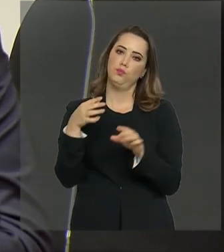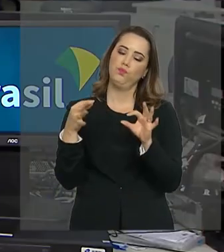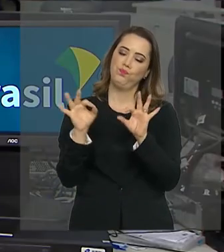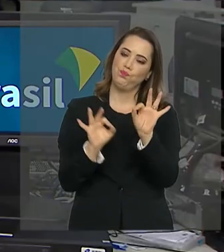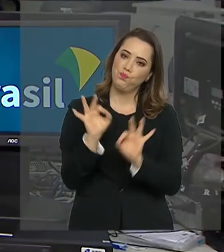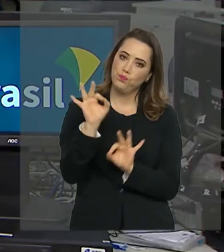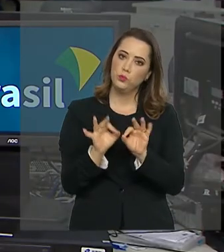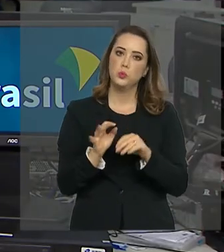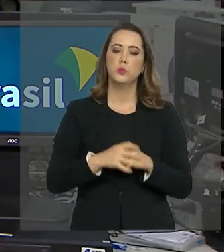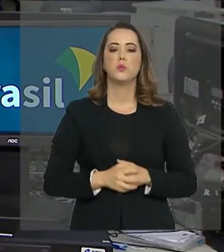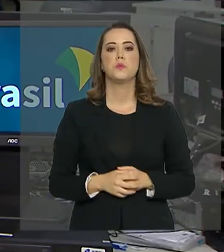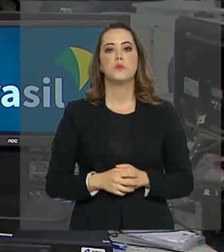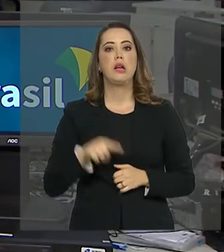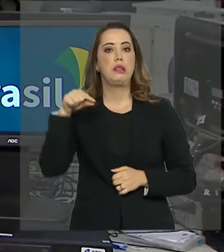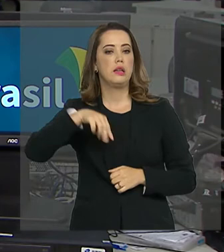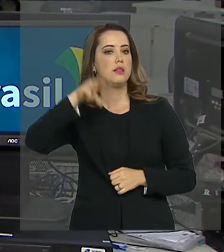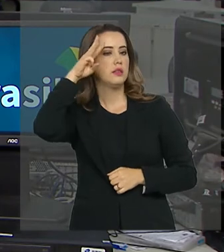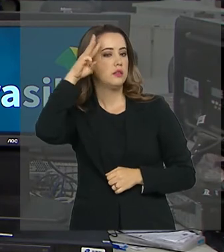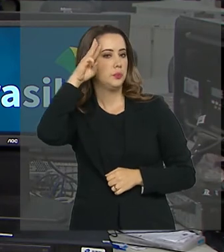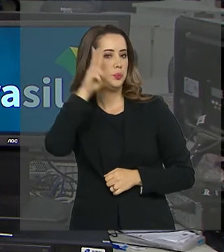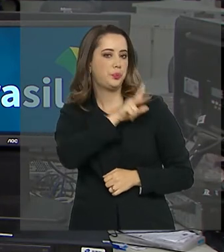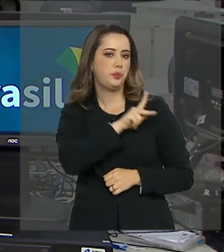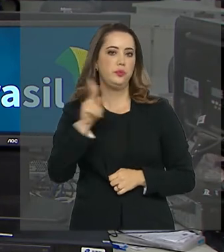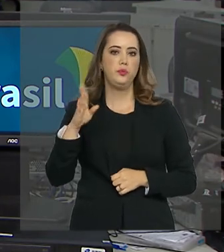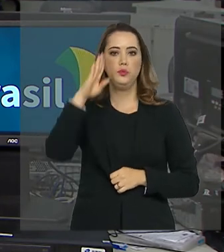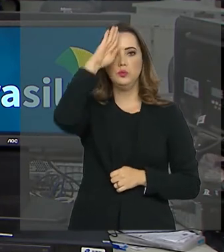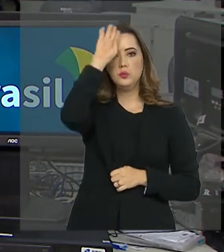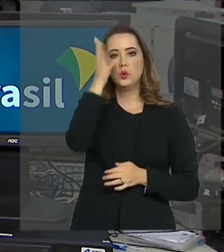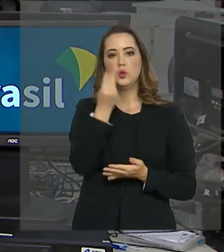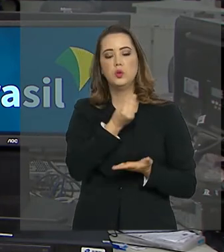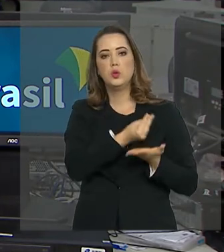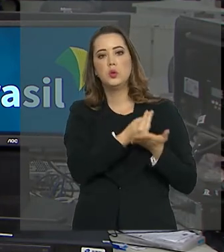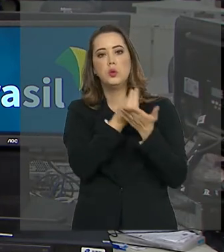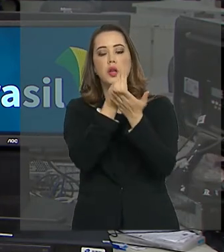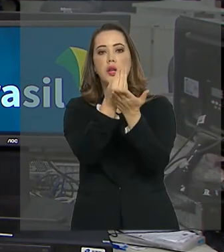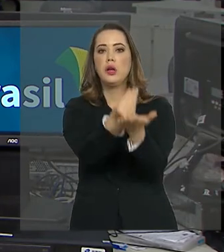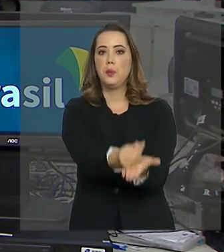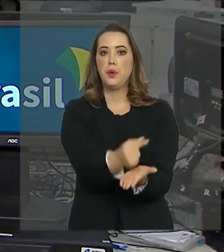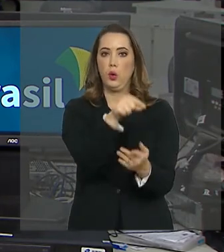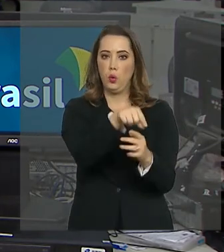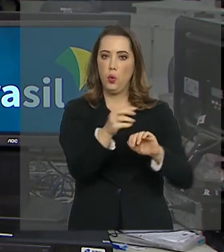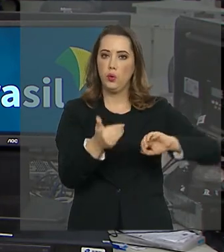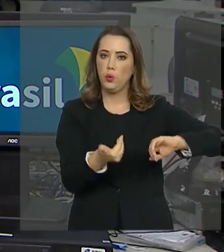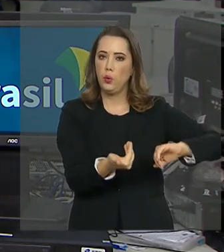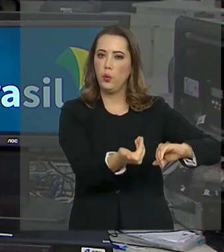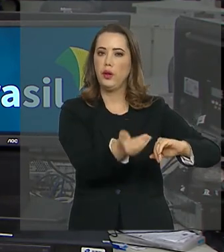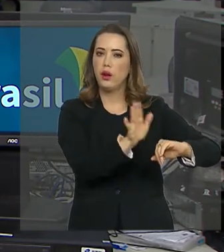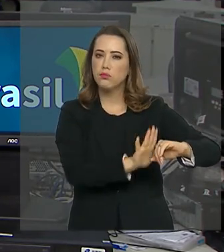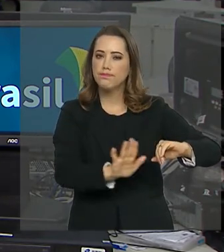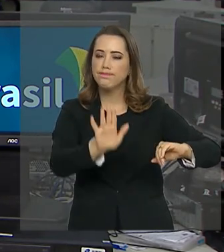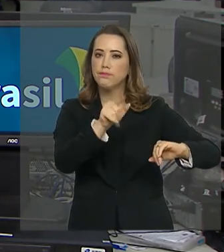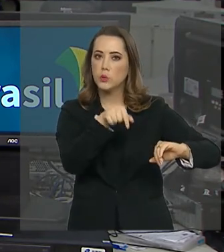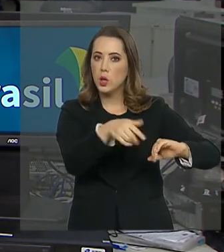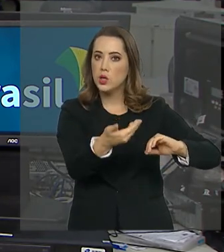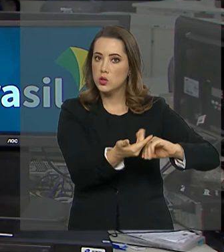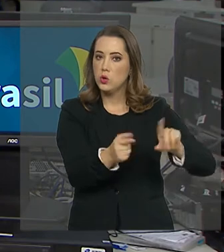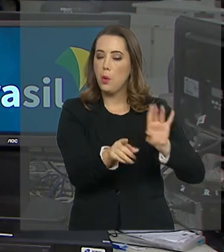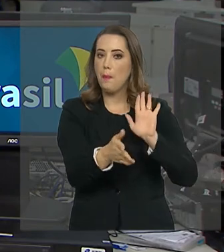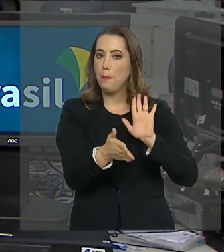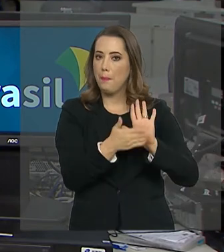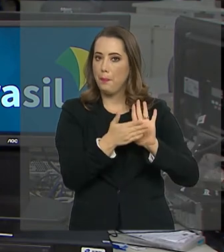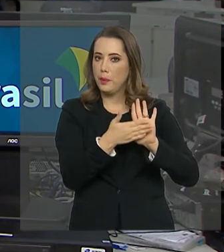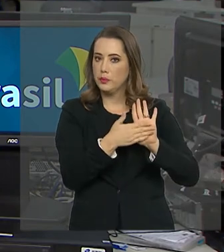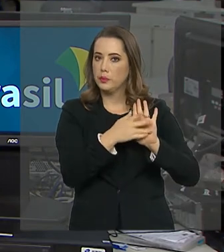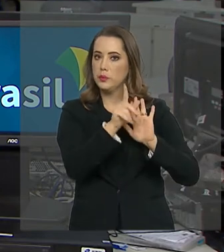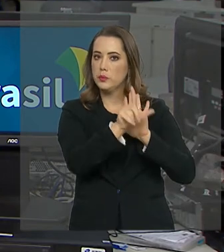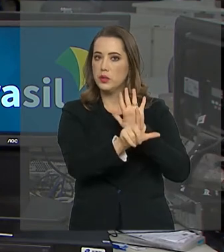alinhamento. Nesta terça-feira, o presidente Jair Bolsonaro encaminhou ao Congresso Nacional os projetos de lei que